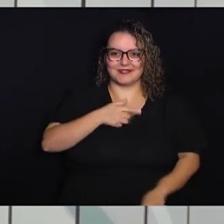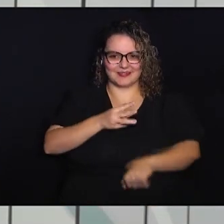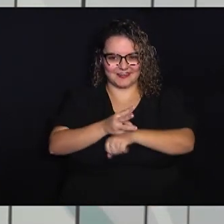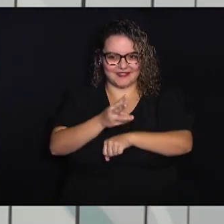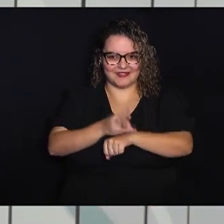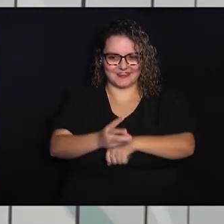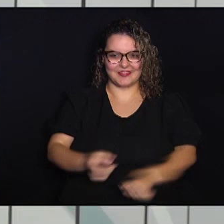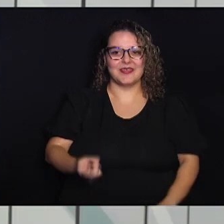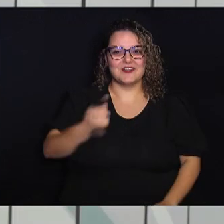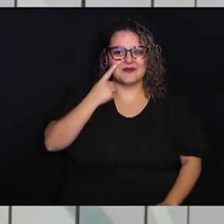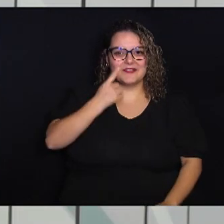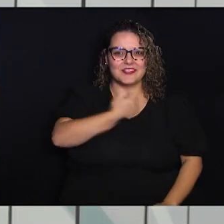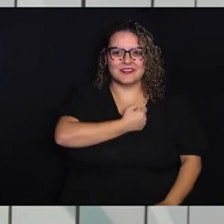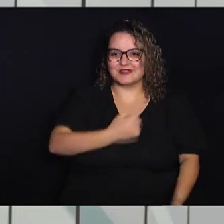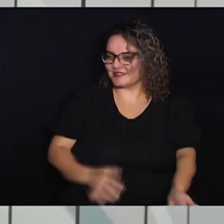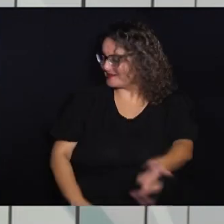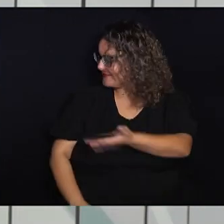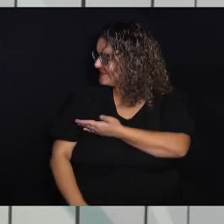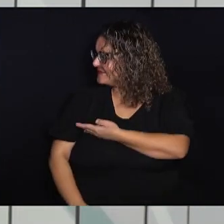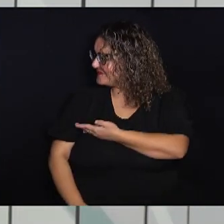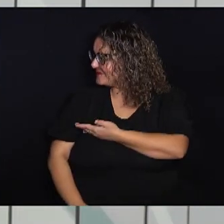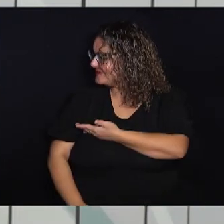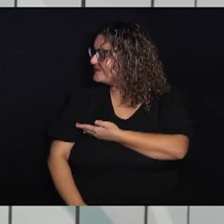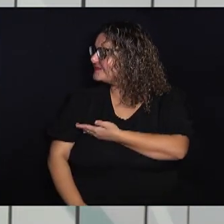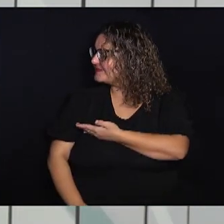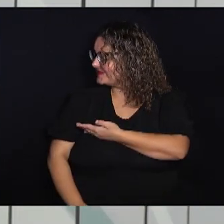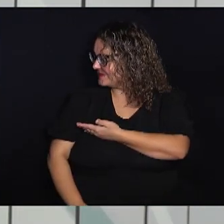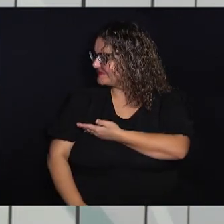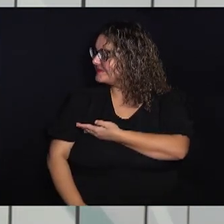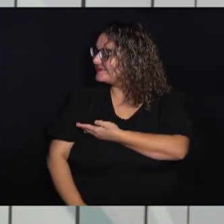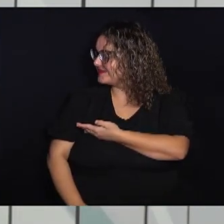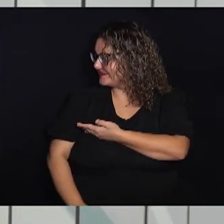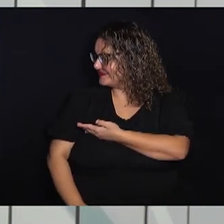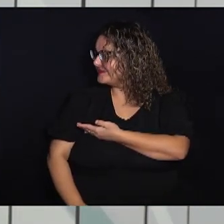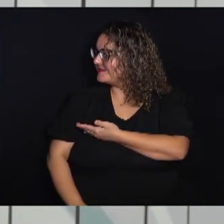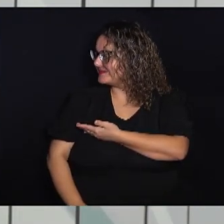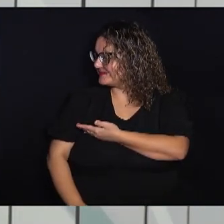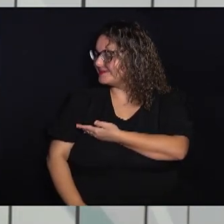WhatsApp. O DDD é o 19, o número é o